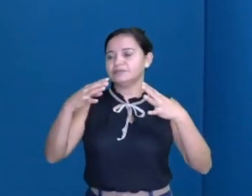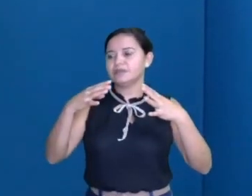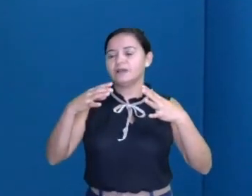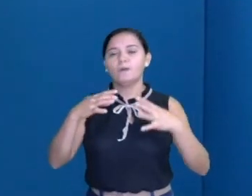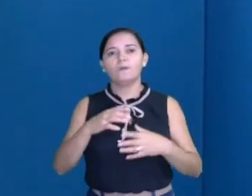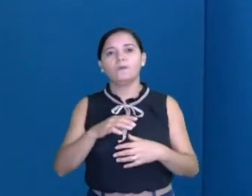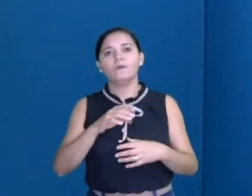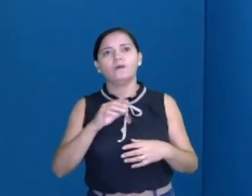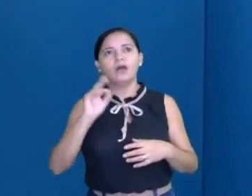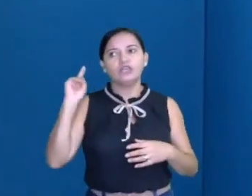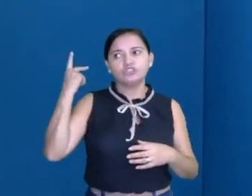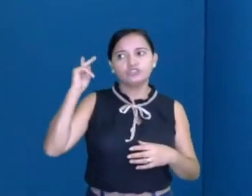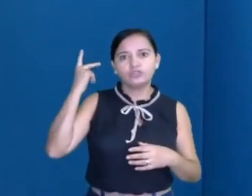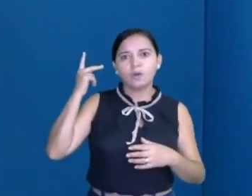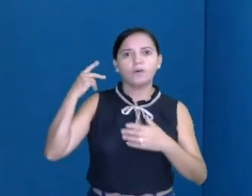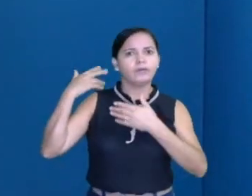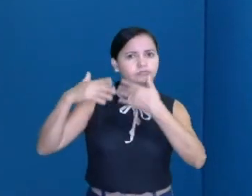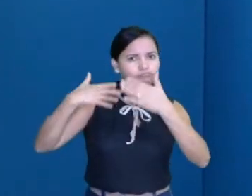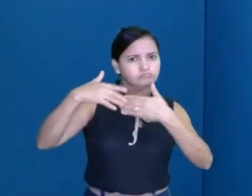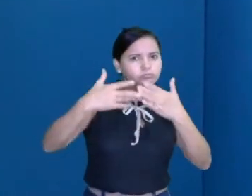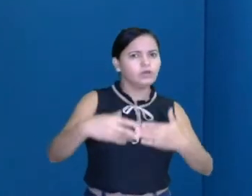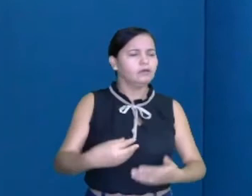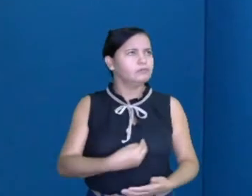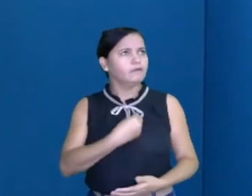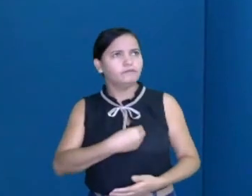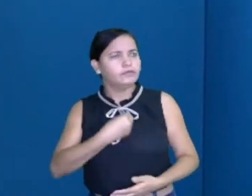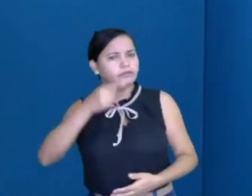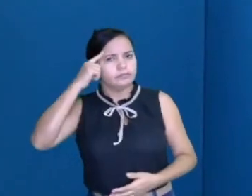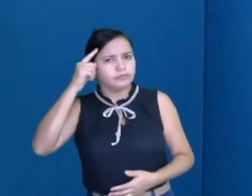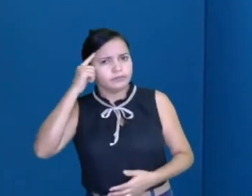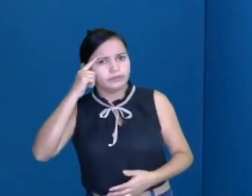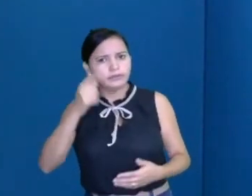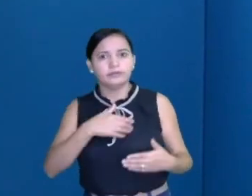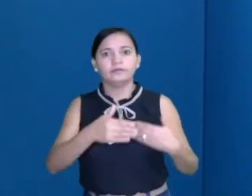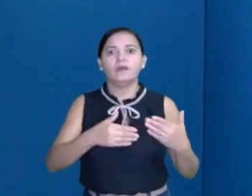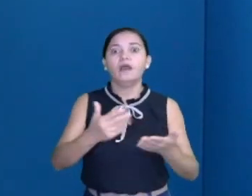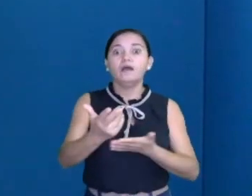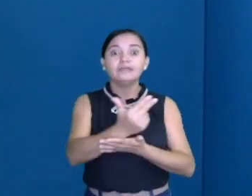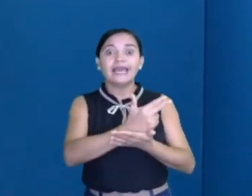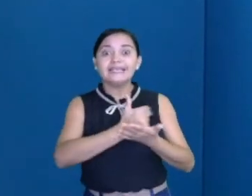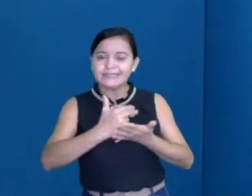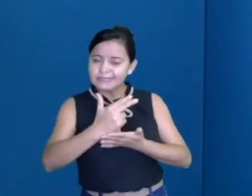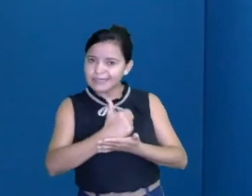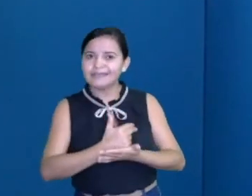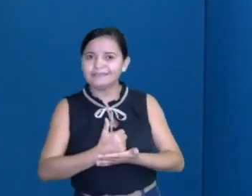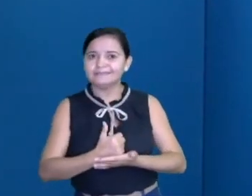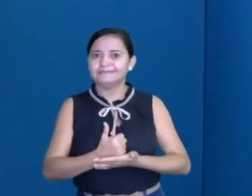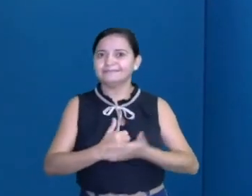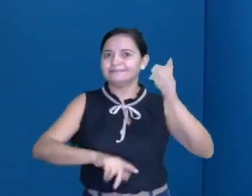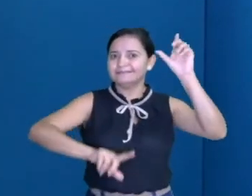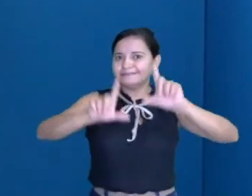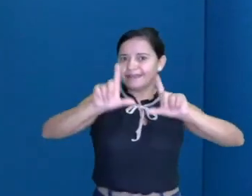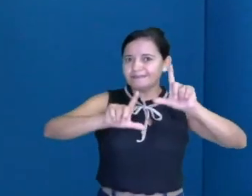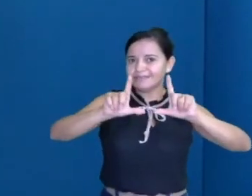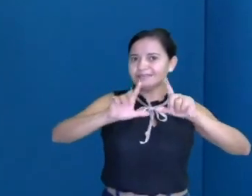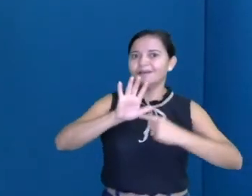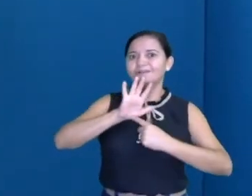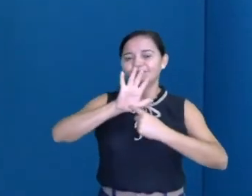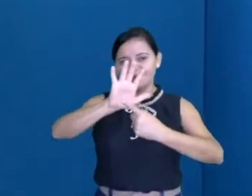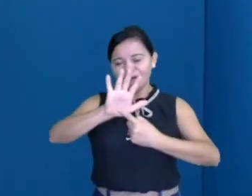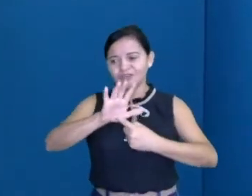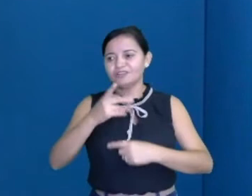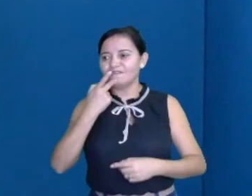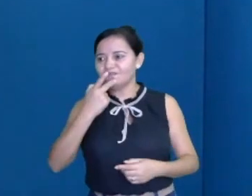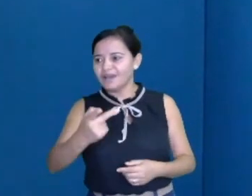tem a ver com a nossa história, com a nossa vida do dia a dia. Os próprios desenhos animados e alguns filmes usam esse